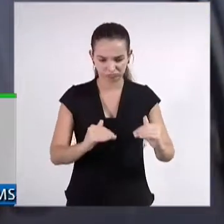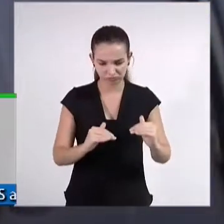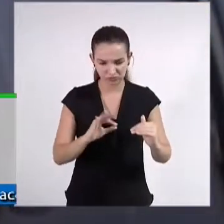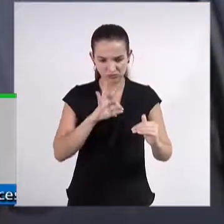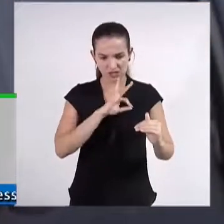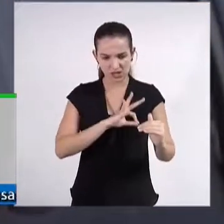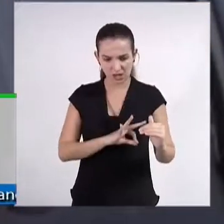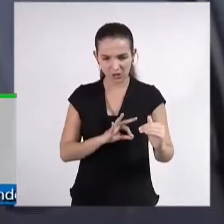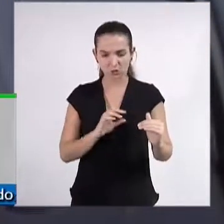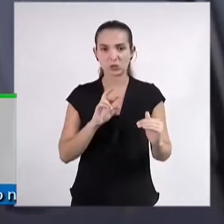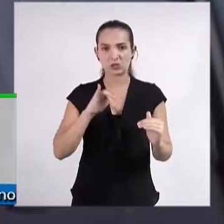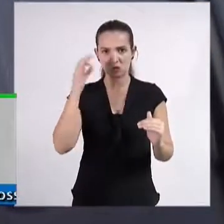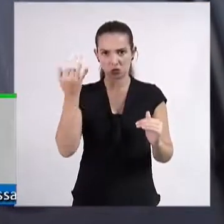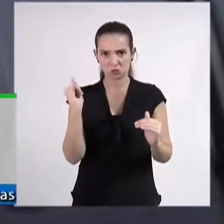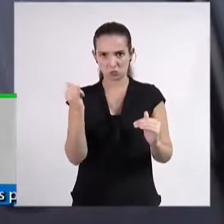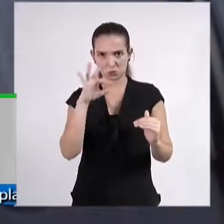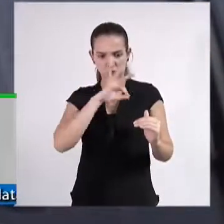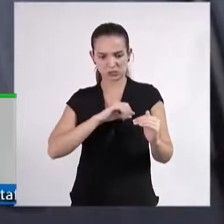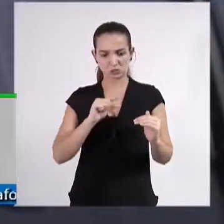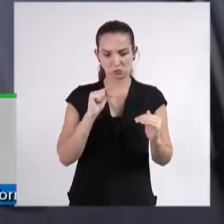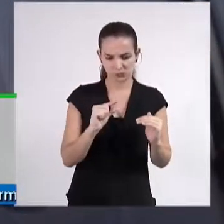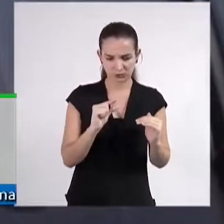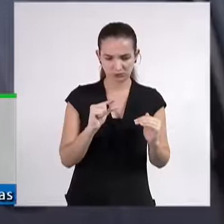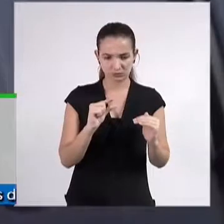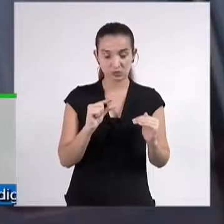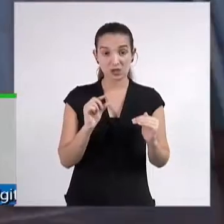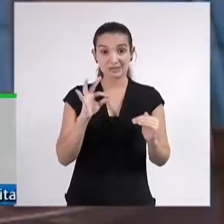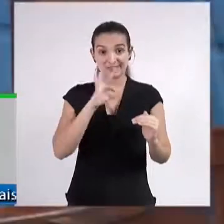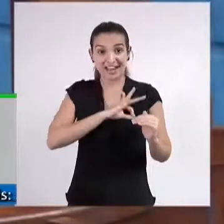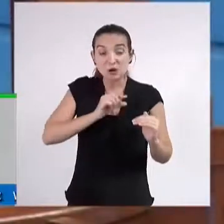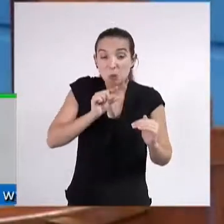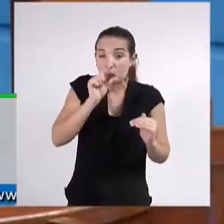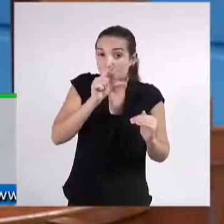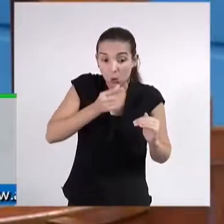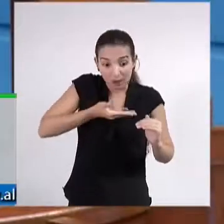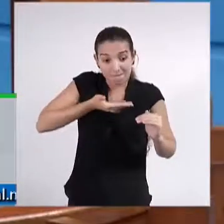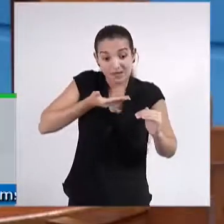sobe muito. Então, teria que fazer um ajuste nisso.